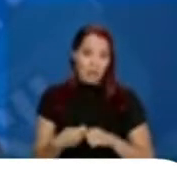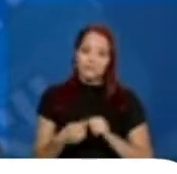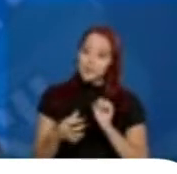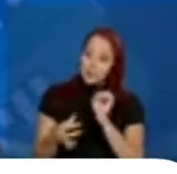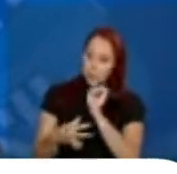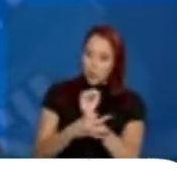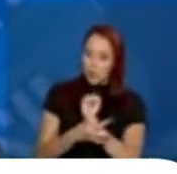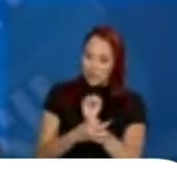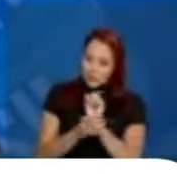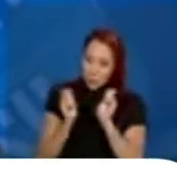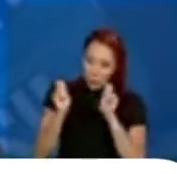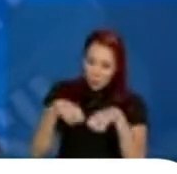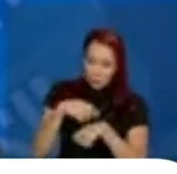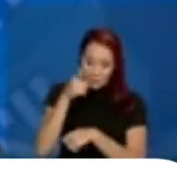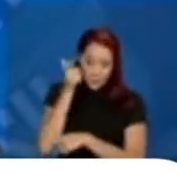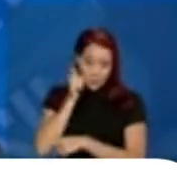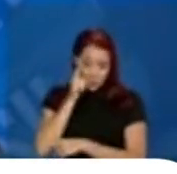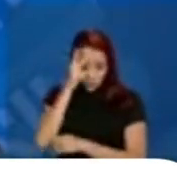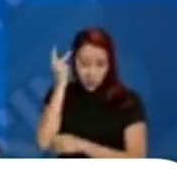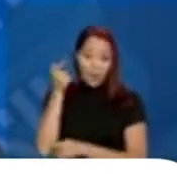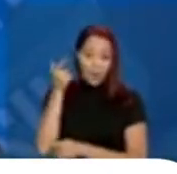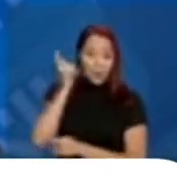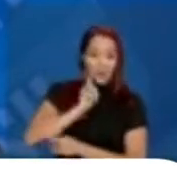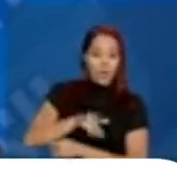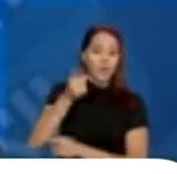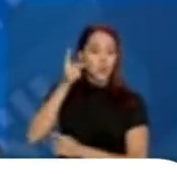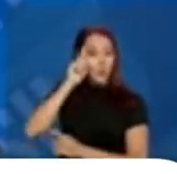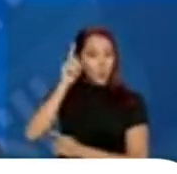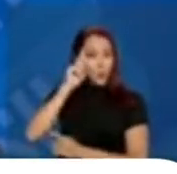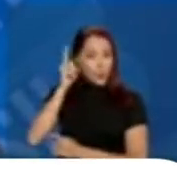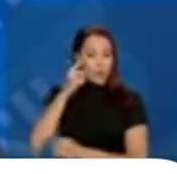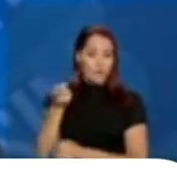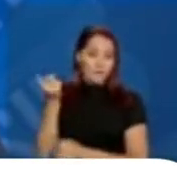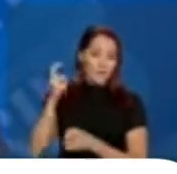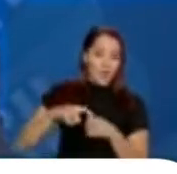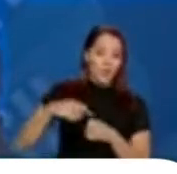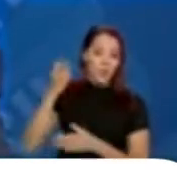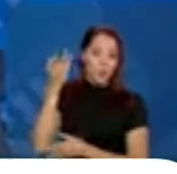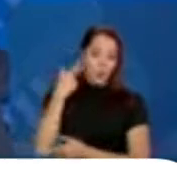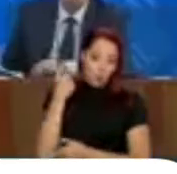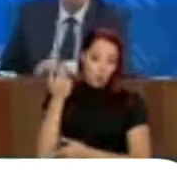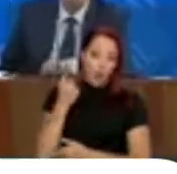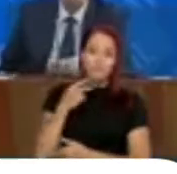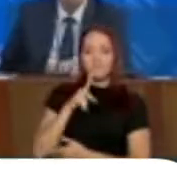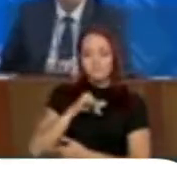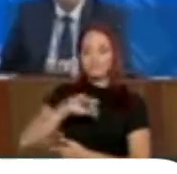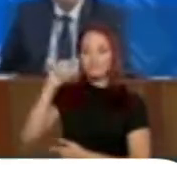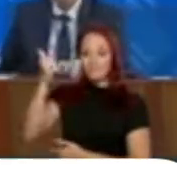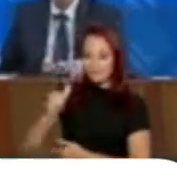que de alguma forma o dia a dia das pessoas fique melhor, a gente vai avaliar.